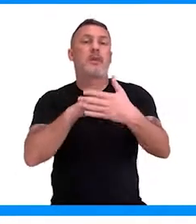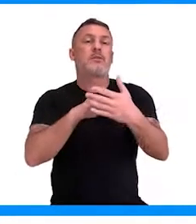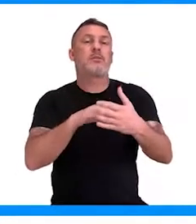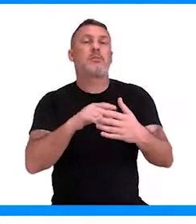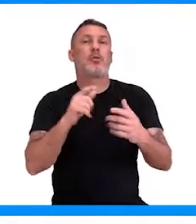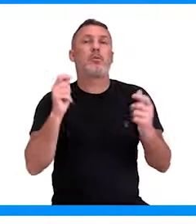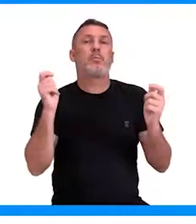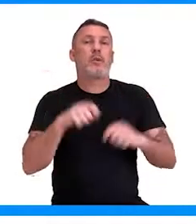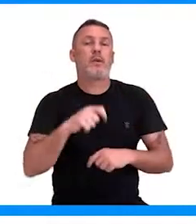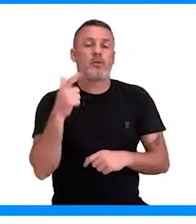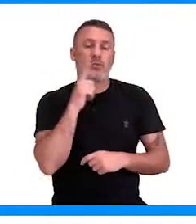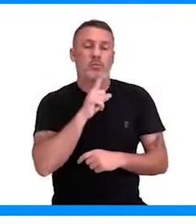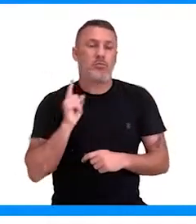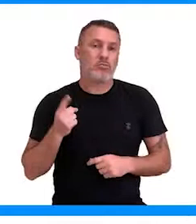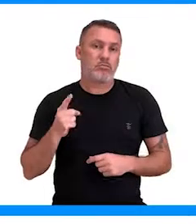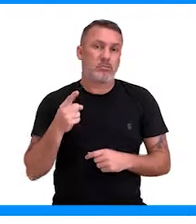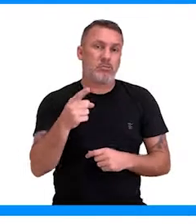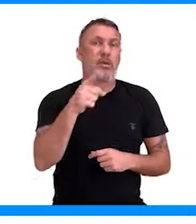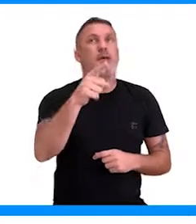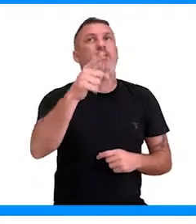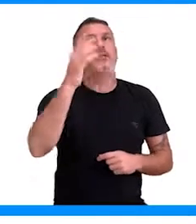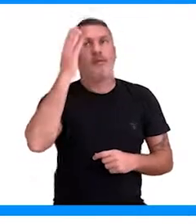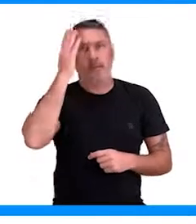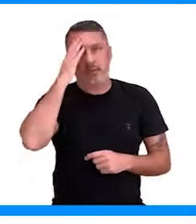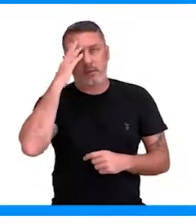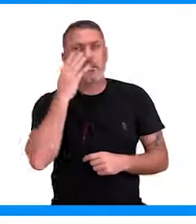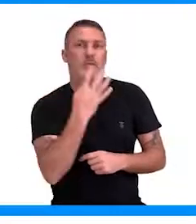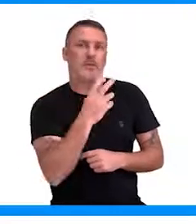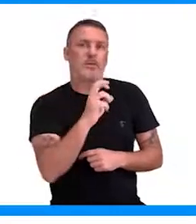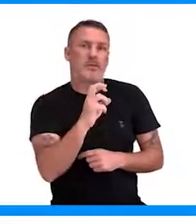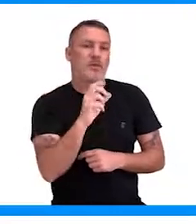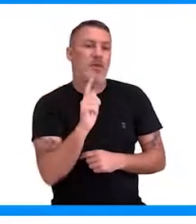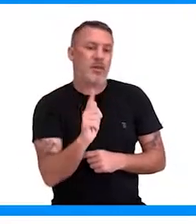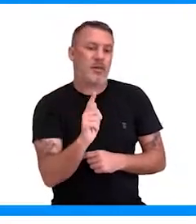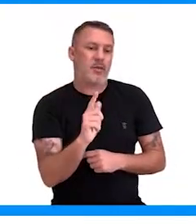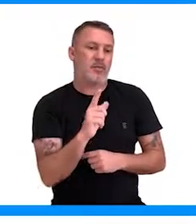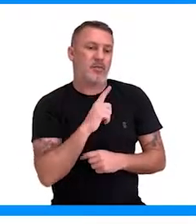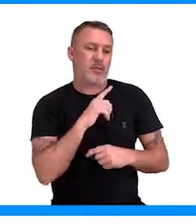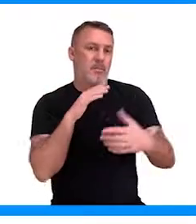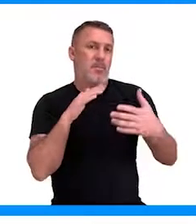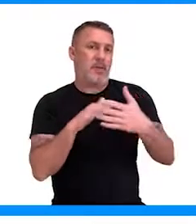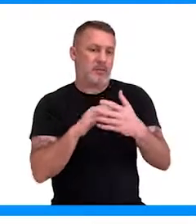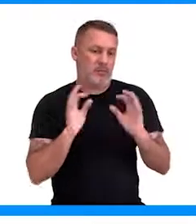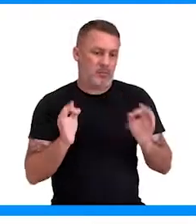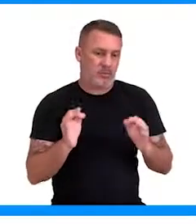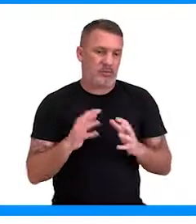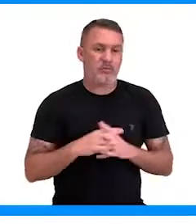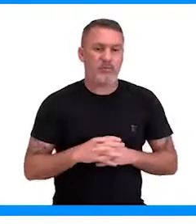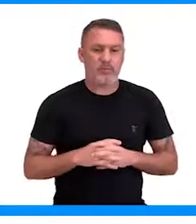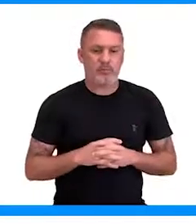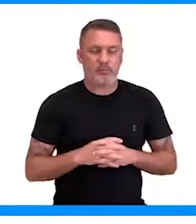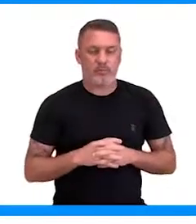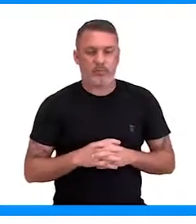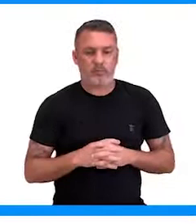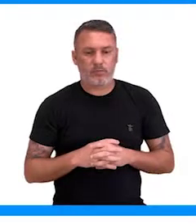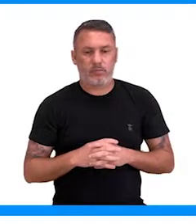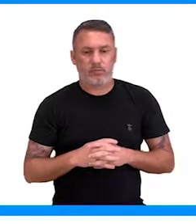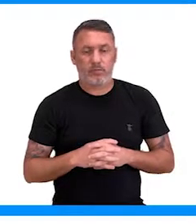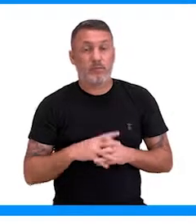alcance máximo possível. Aí você tinha que ter a consciência de que é 45 graus que temos o alcance máximo possível.